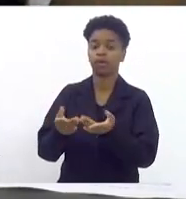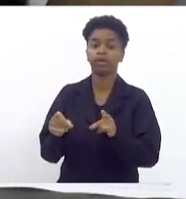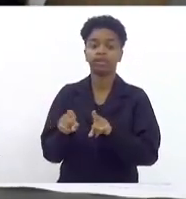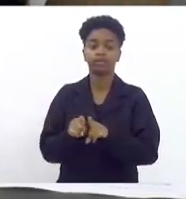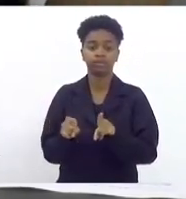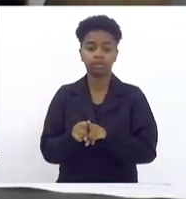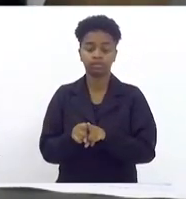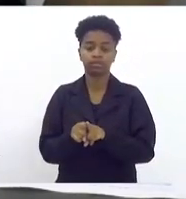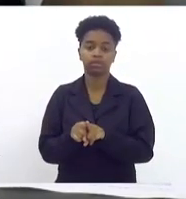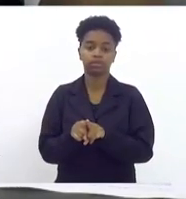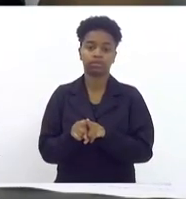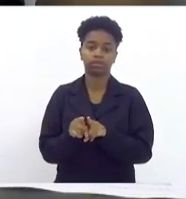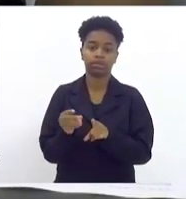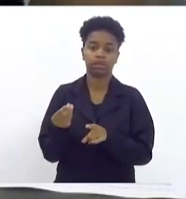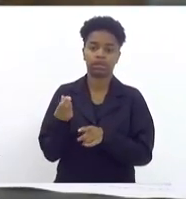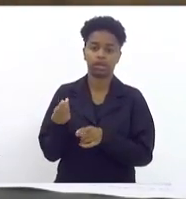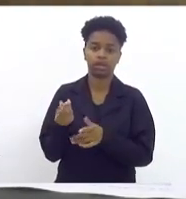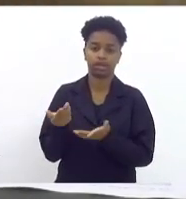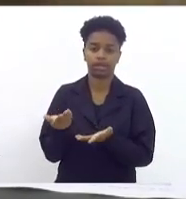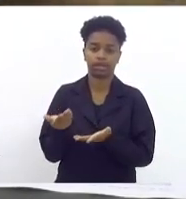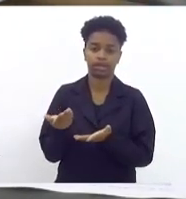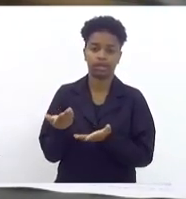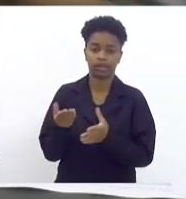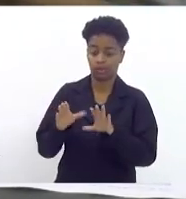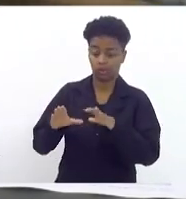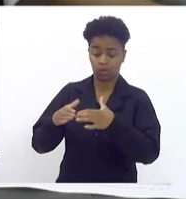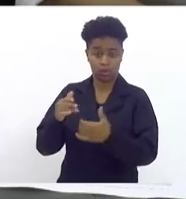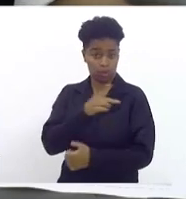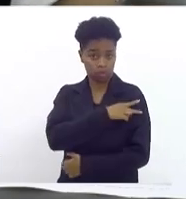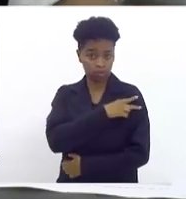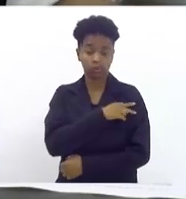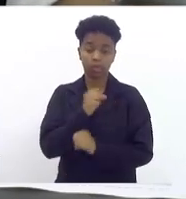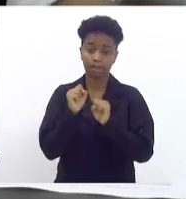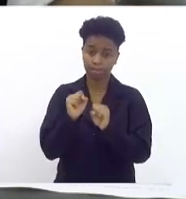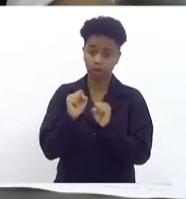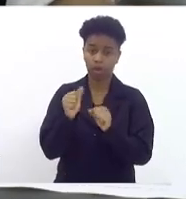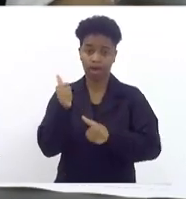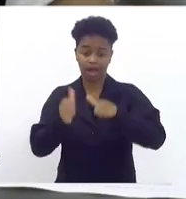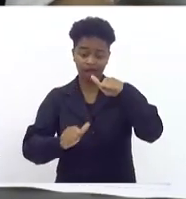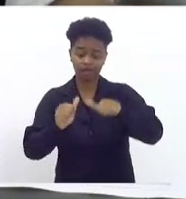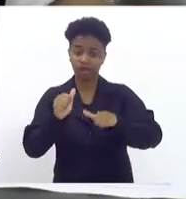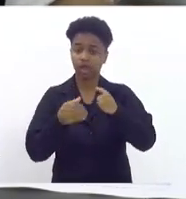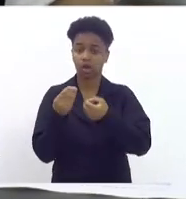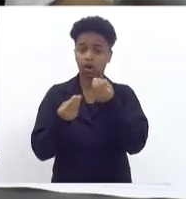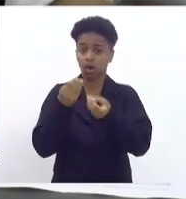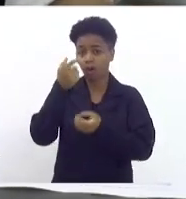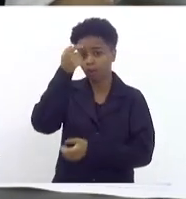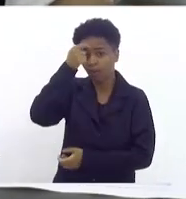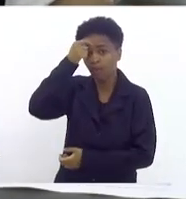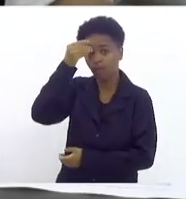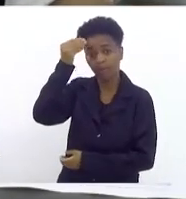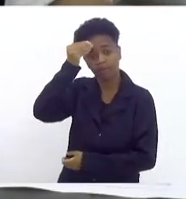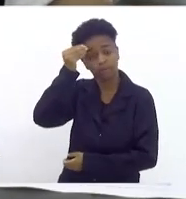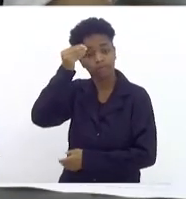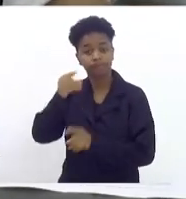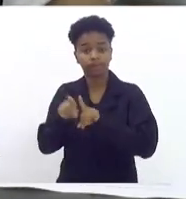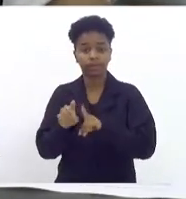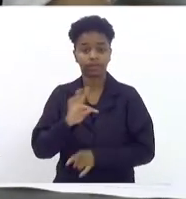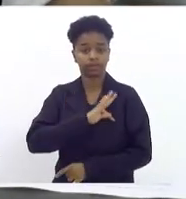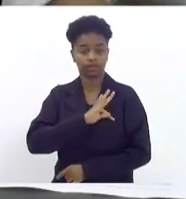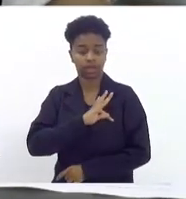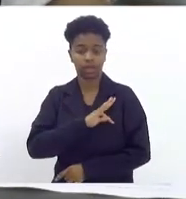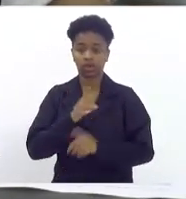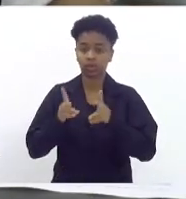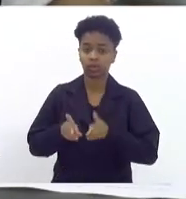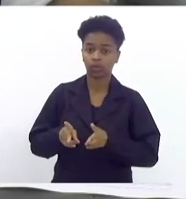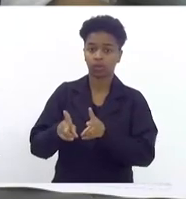caso, o comando, a chefia, poderá motivar pela avaliação psicológica e técnica, manter tal,